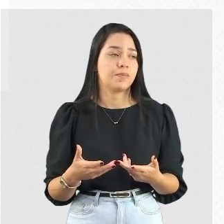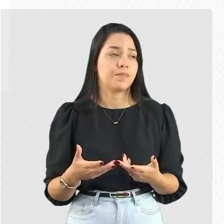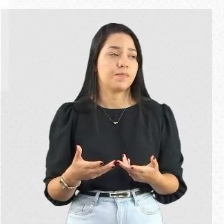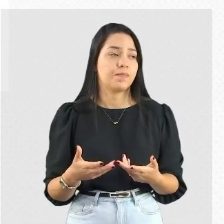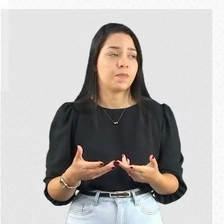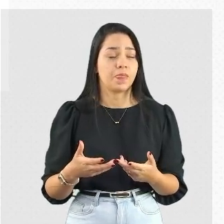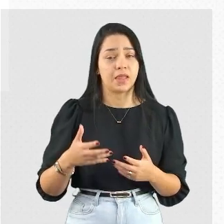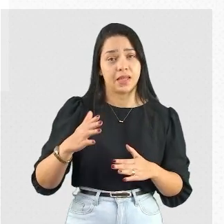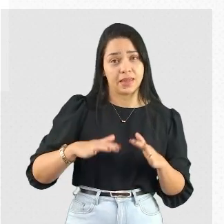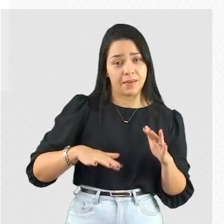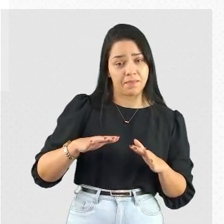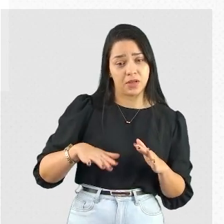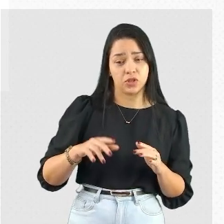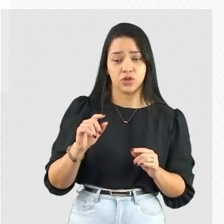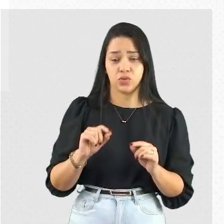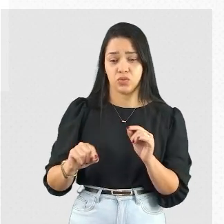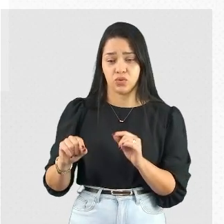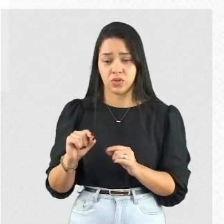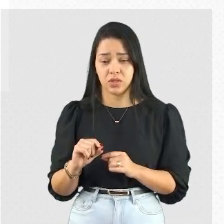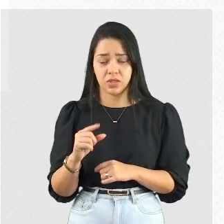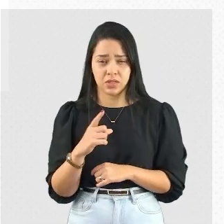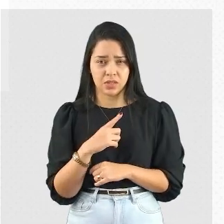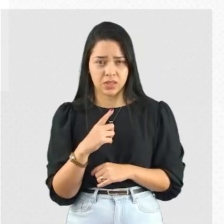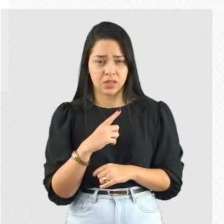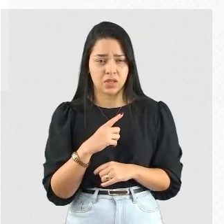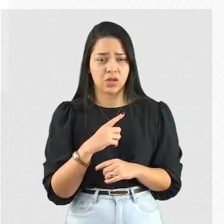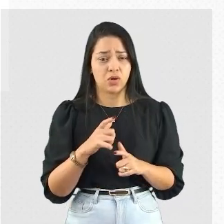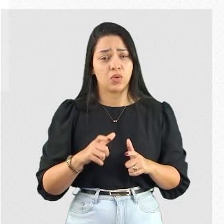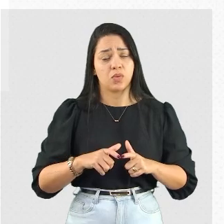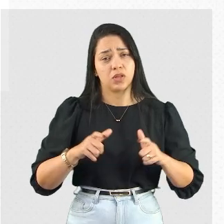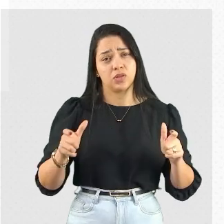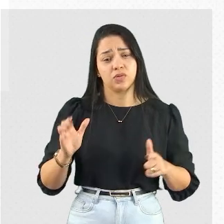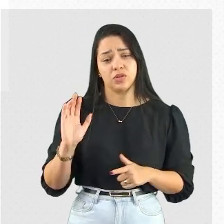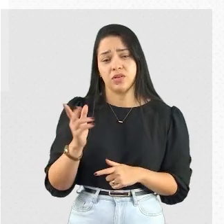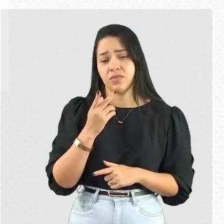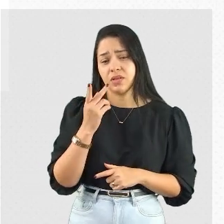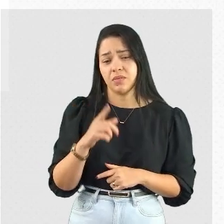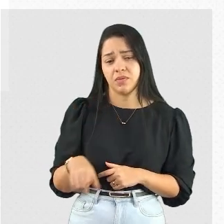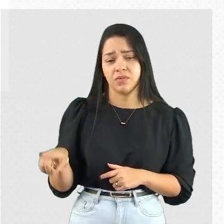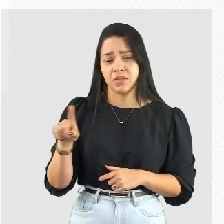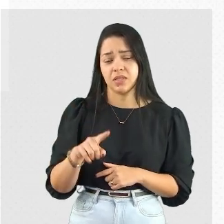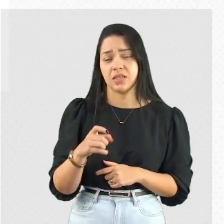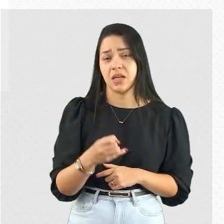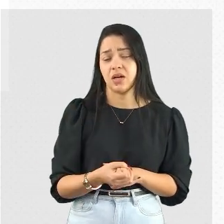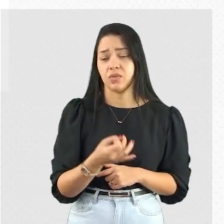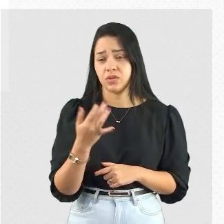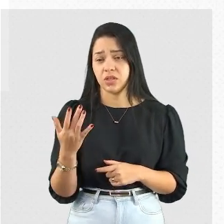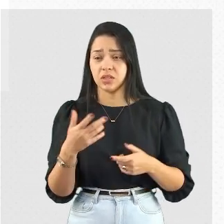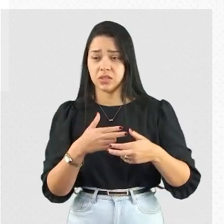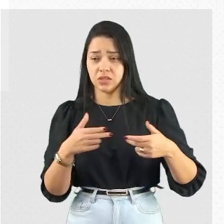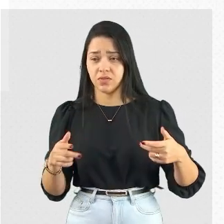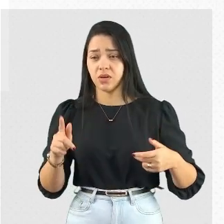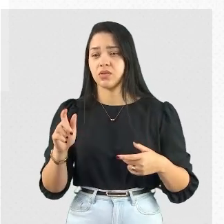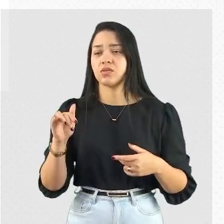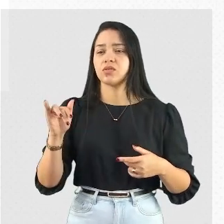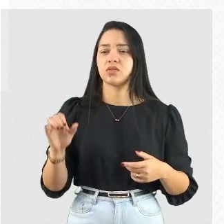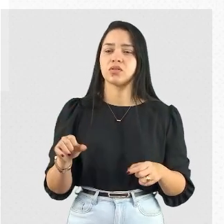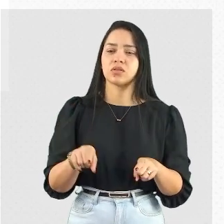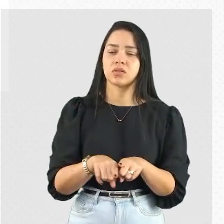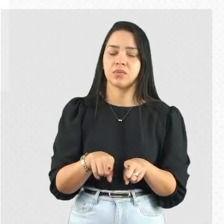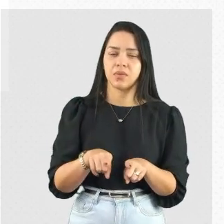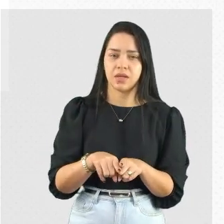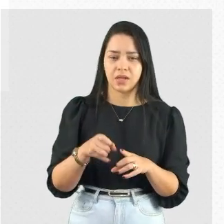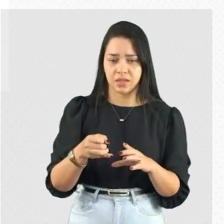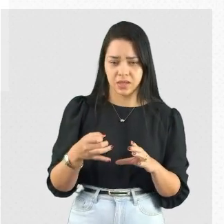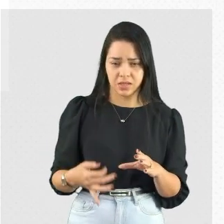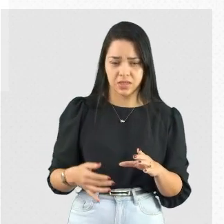que depende, tem um efeito cumulativo, né? Como eu falei para vocês, é quantidade. São vários genes que eles caracterizam, eles